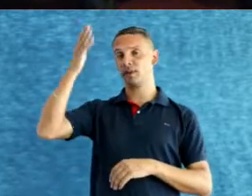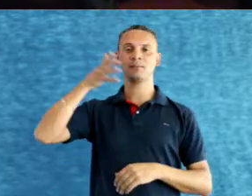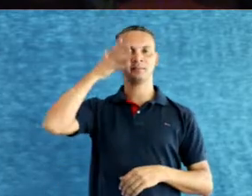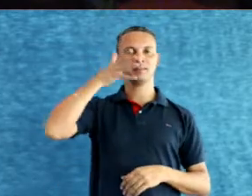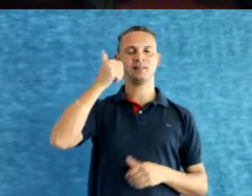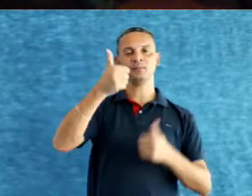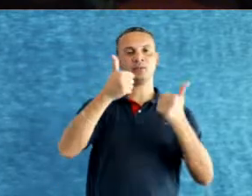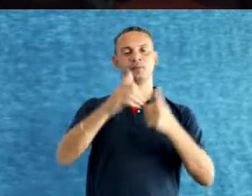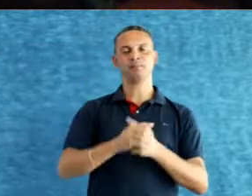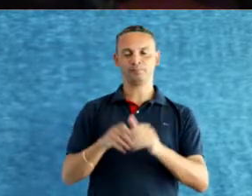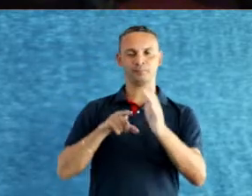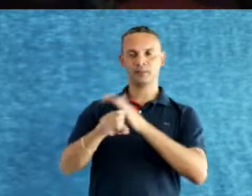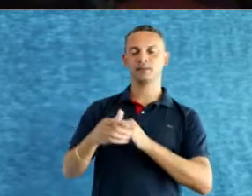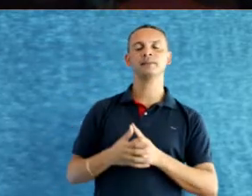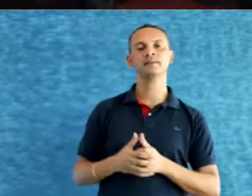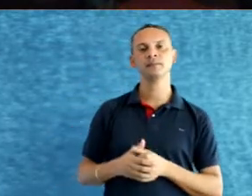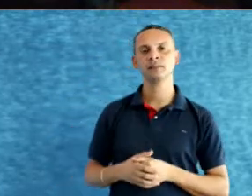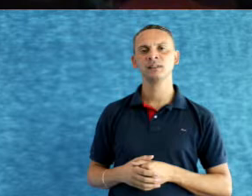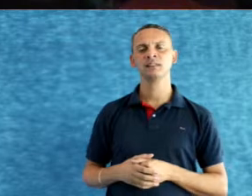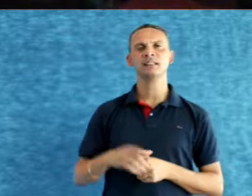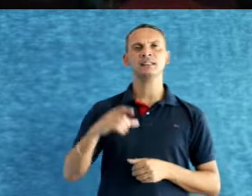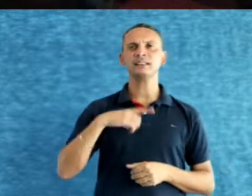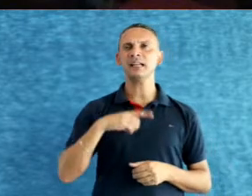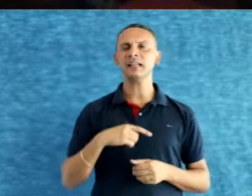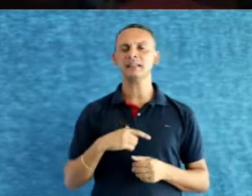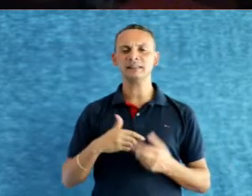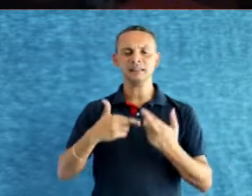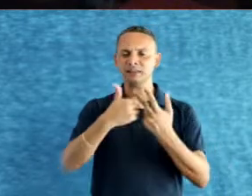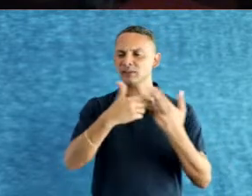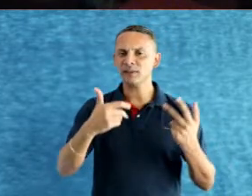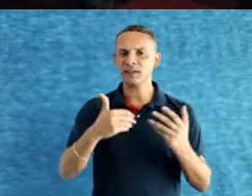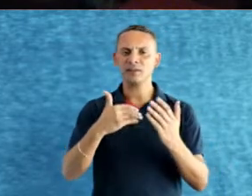era um advogado português que foi muito perseguido